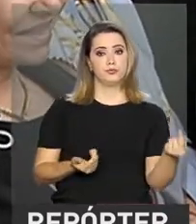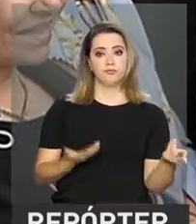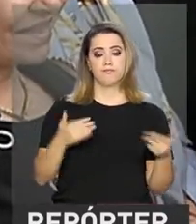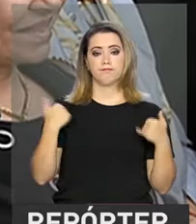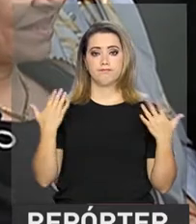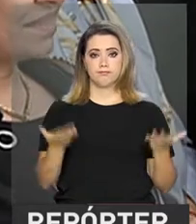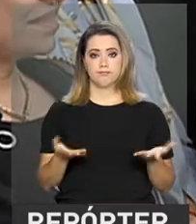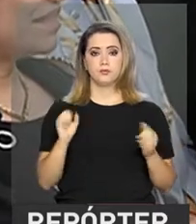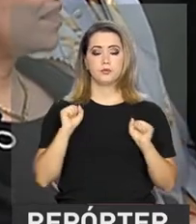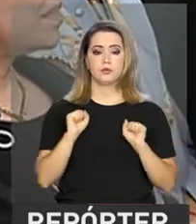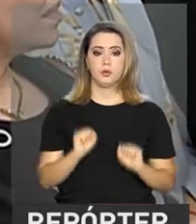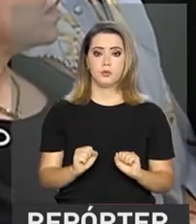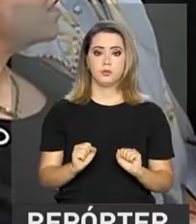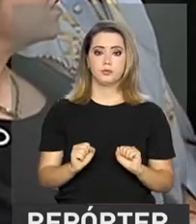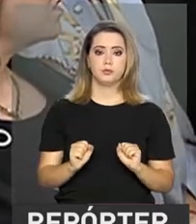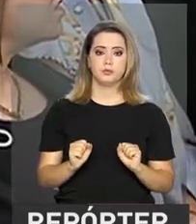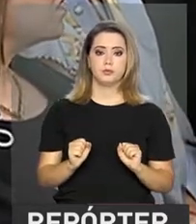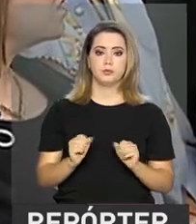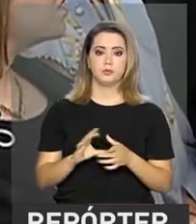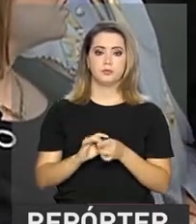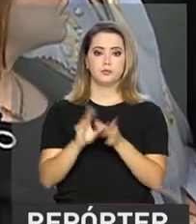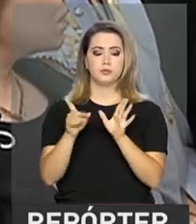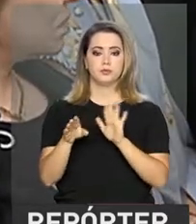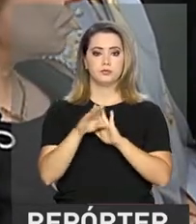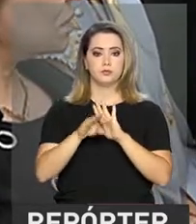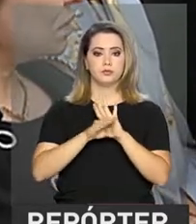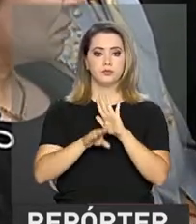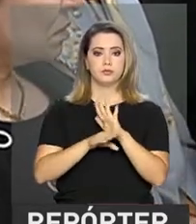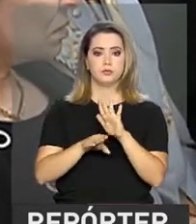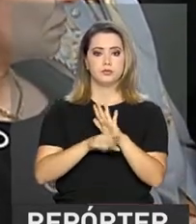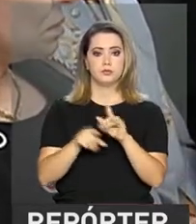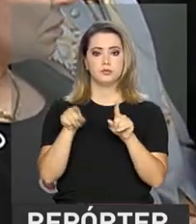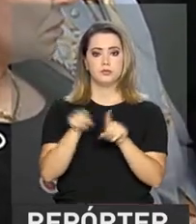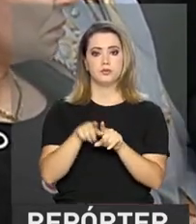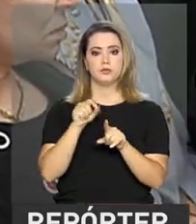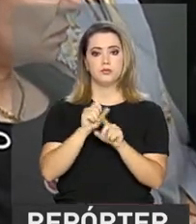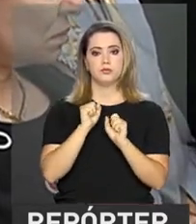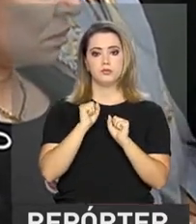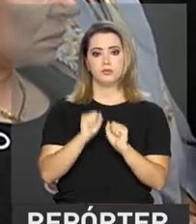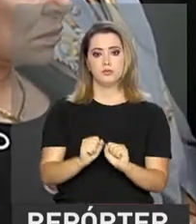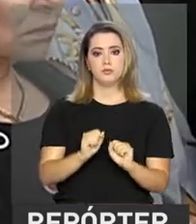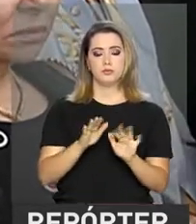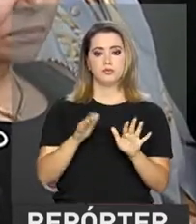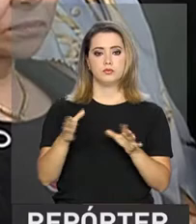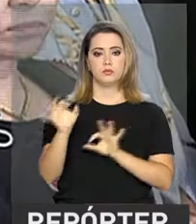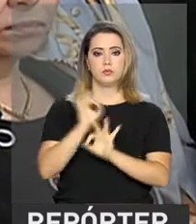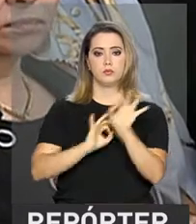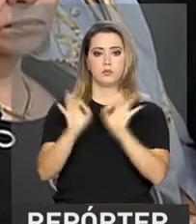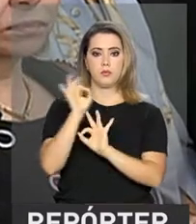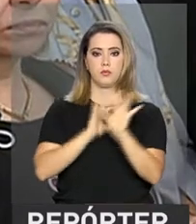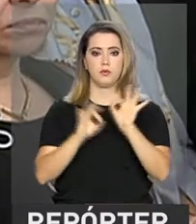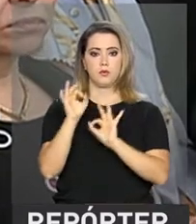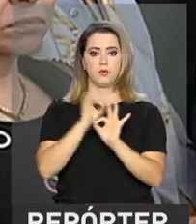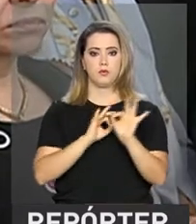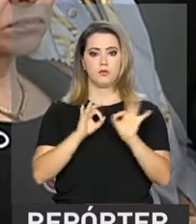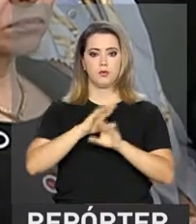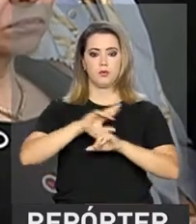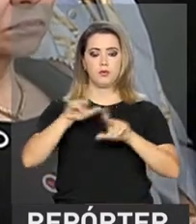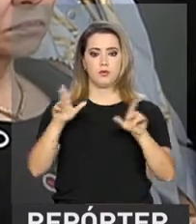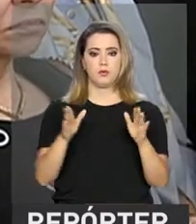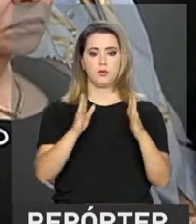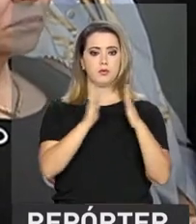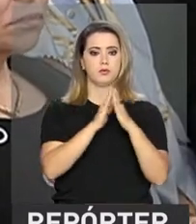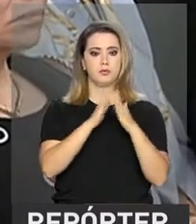a possibilidade da sanção desse projeto, que possa reorganizar muitas das